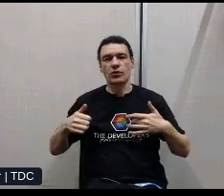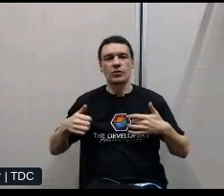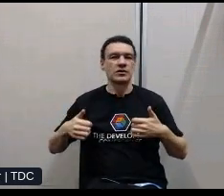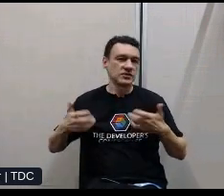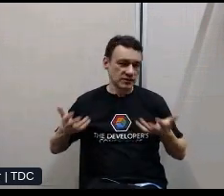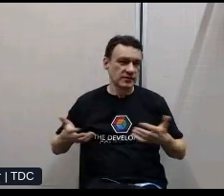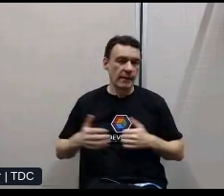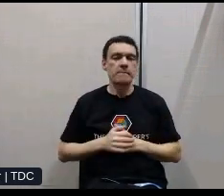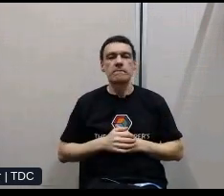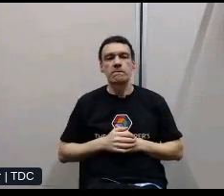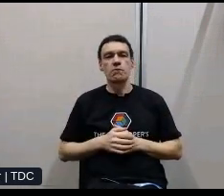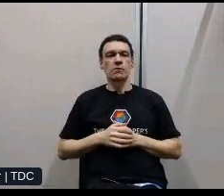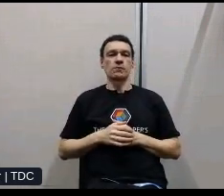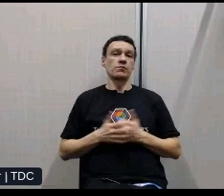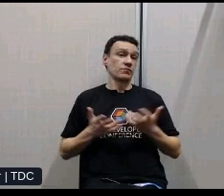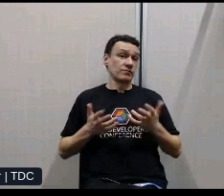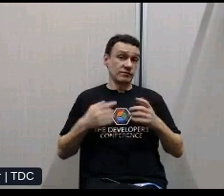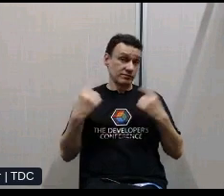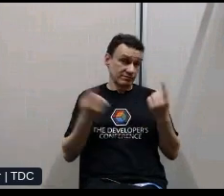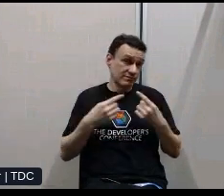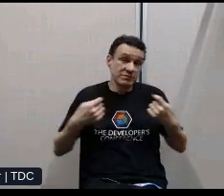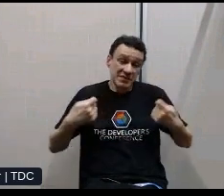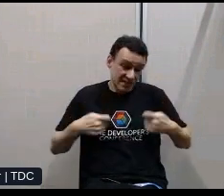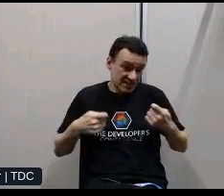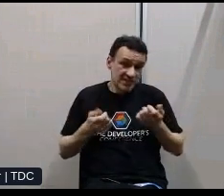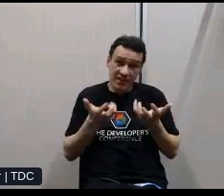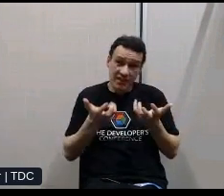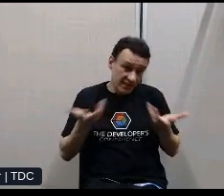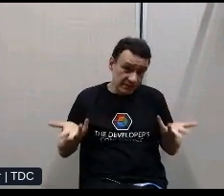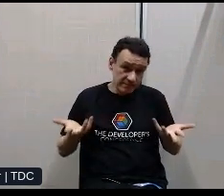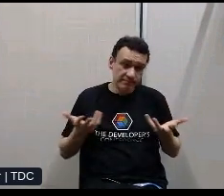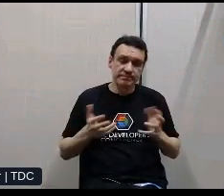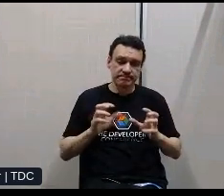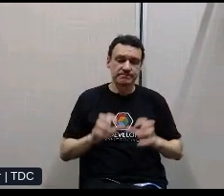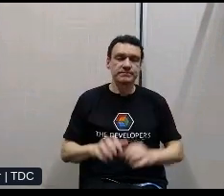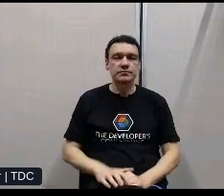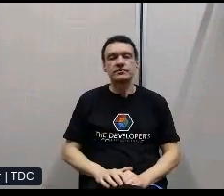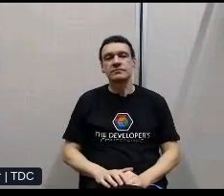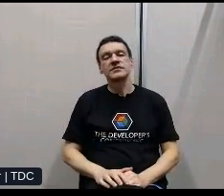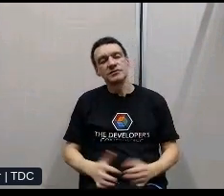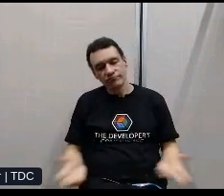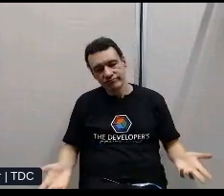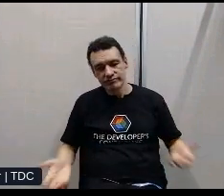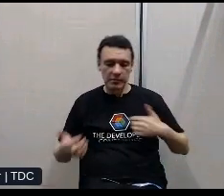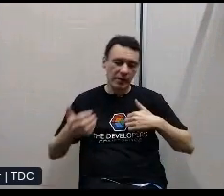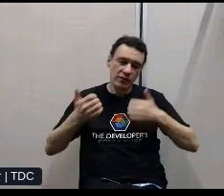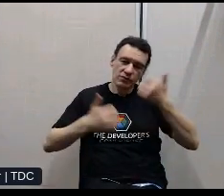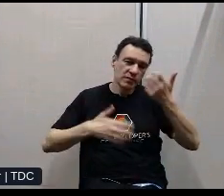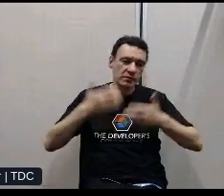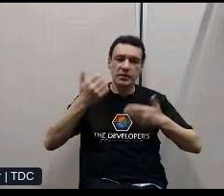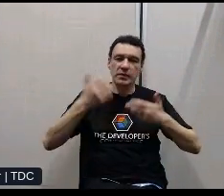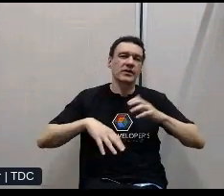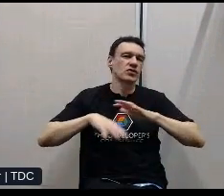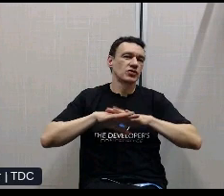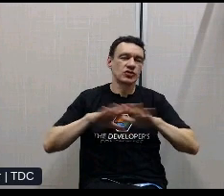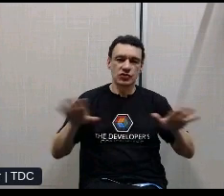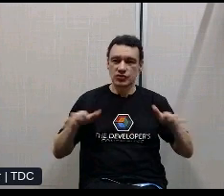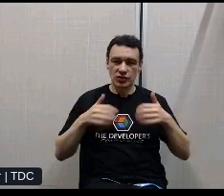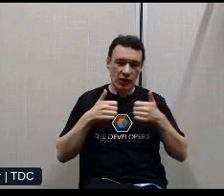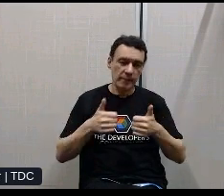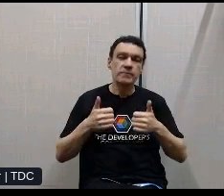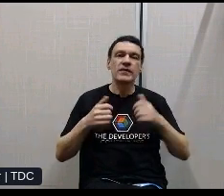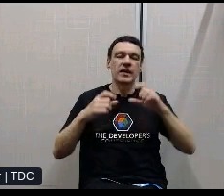atingido, que é o que a gente precisa. Ok? Bom, era isso que eu queria trazer para vocês. E aqui está o meu QR Code para o